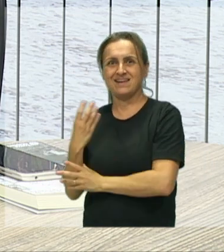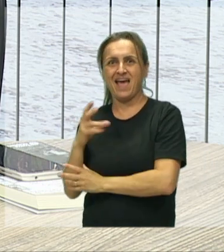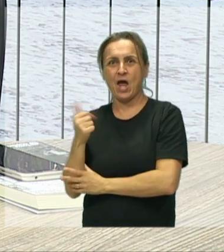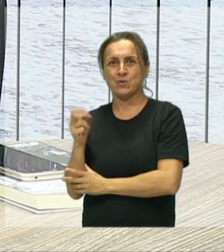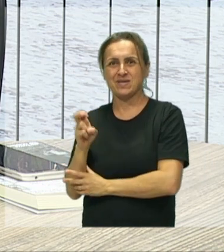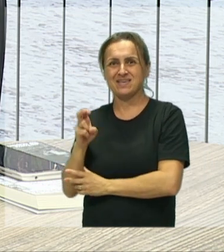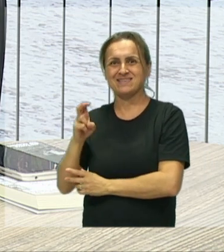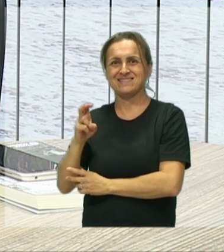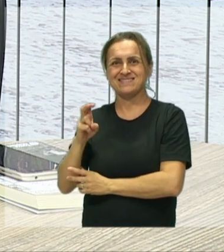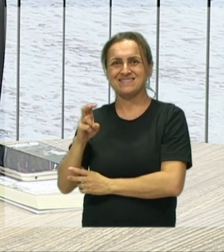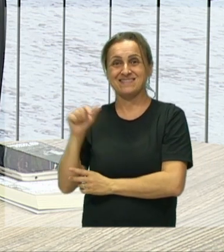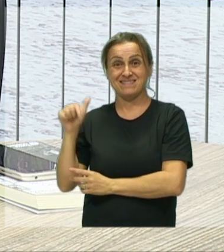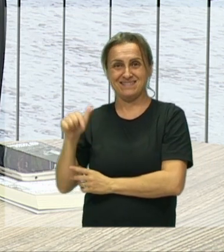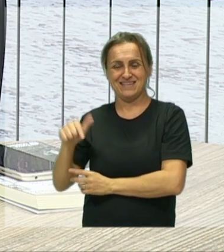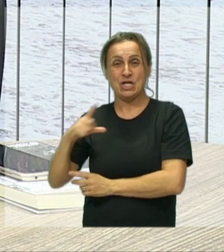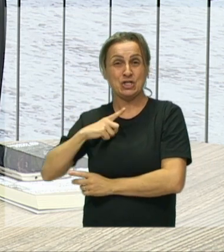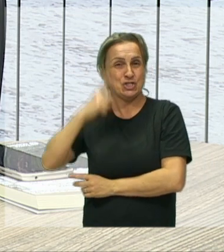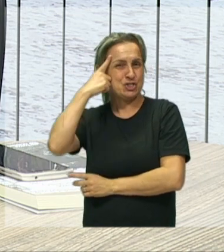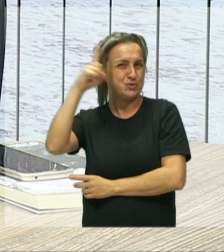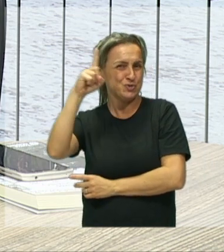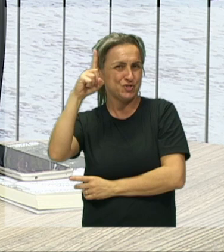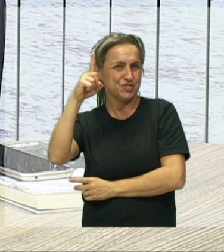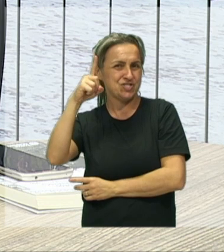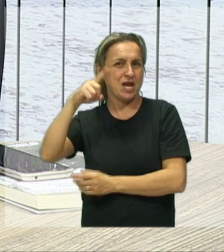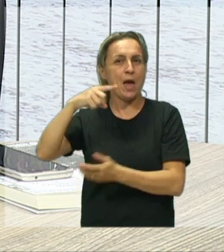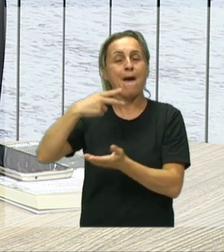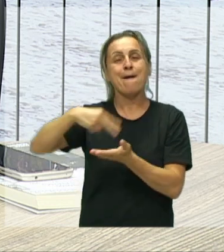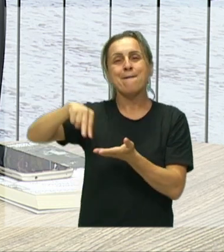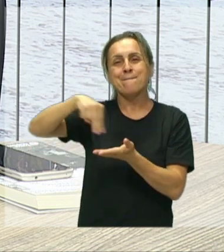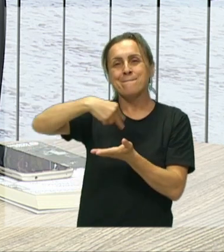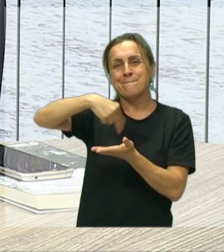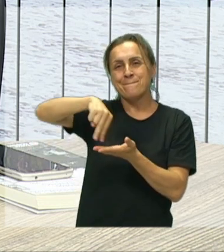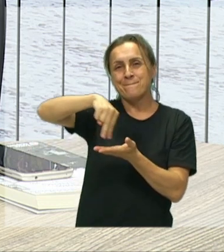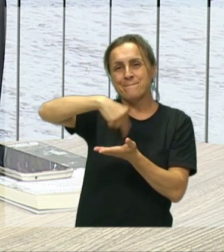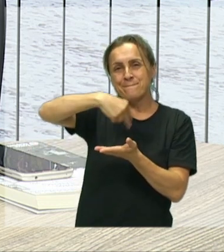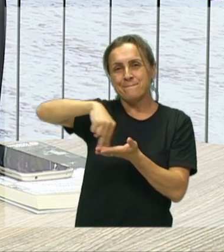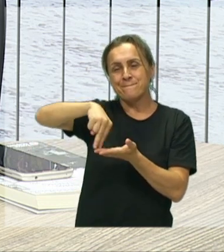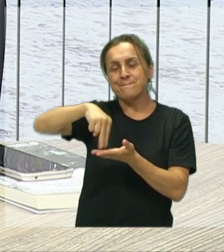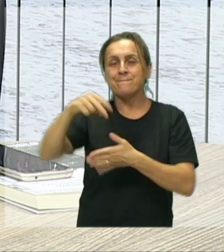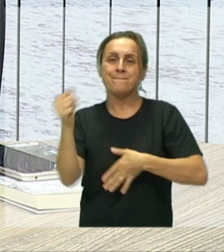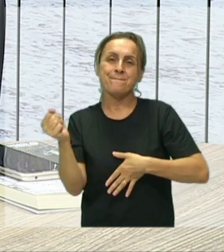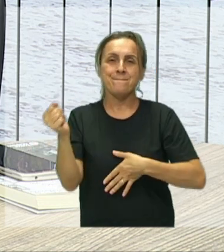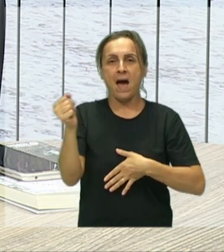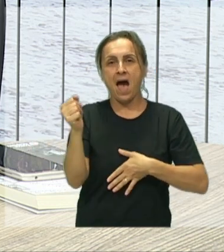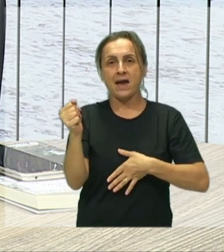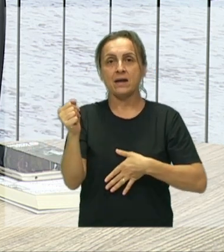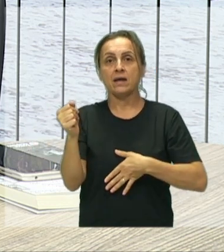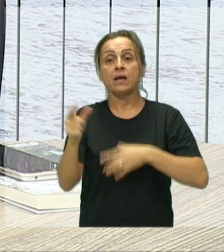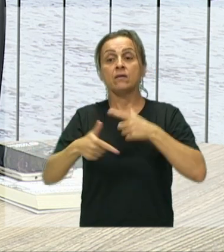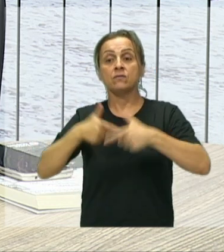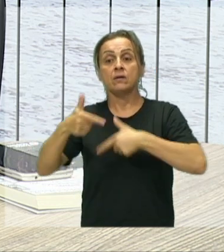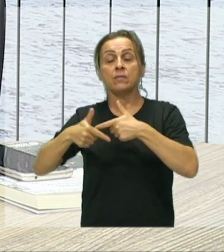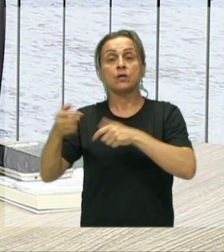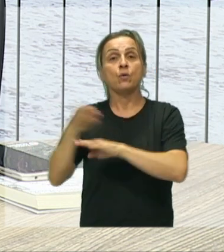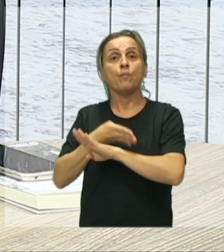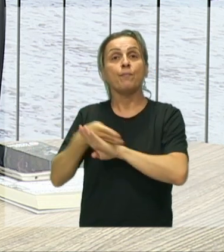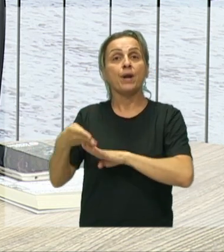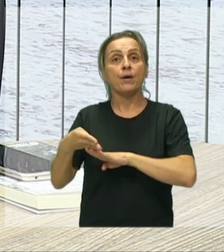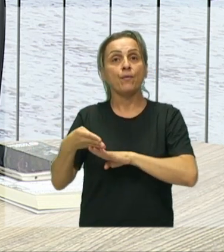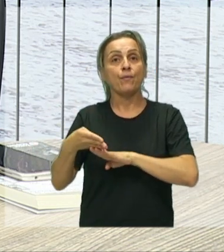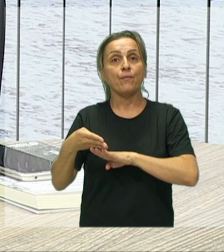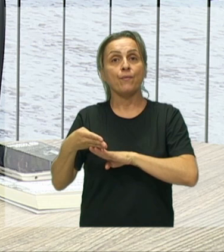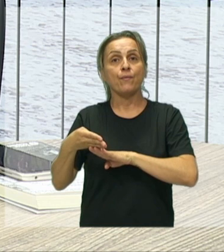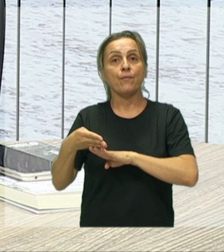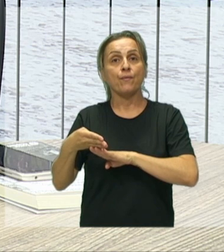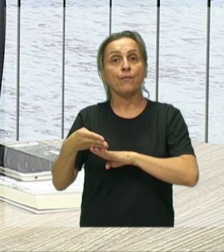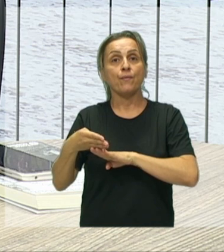que era o baile dos trabalhadores brancos. Os trabalhadores negros não podiam entrar. E tinha dia que era baile